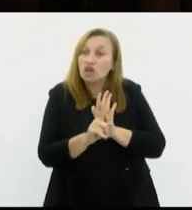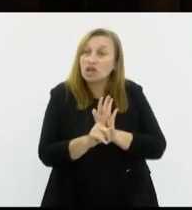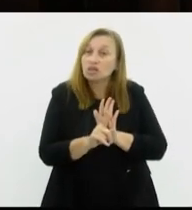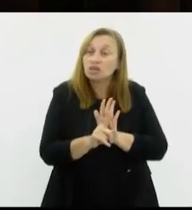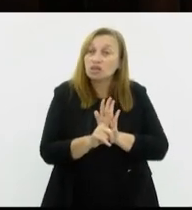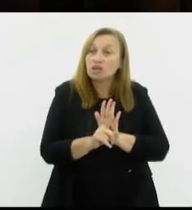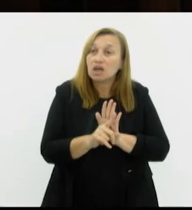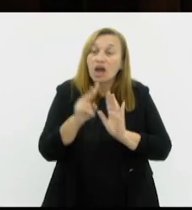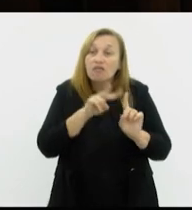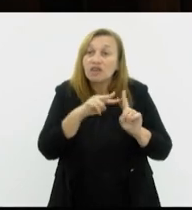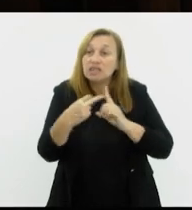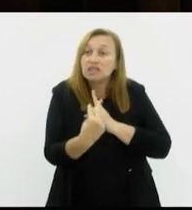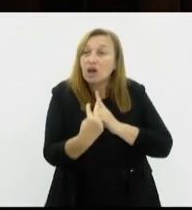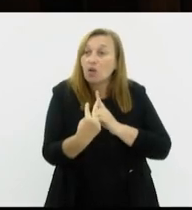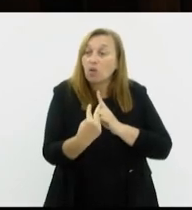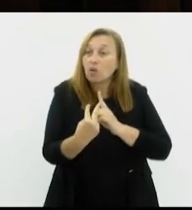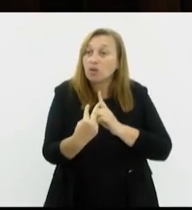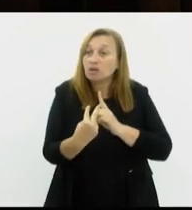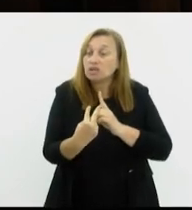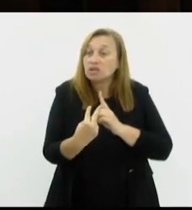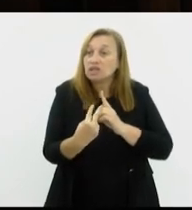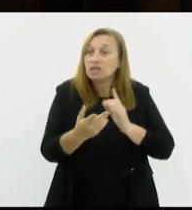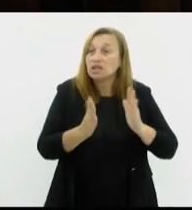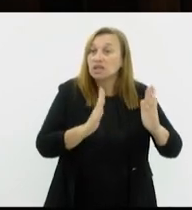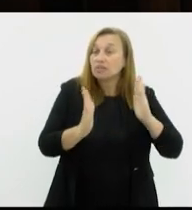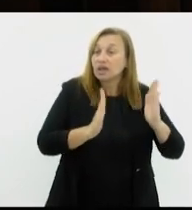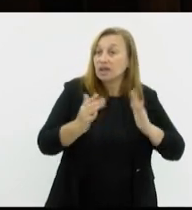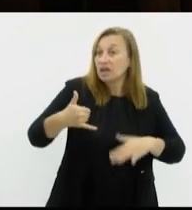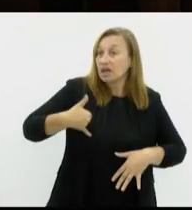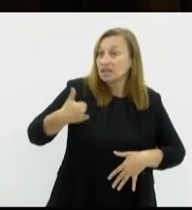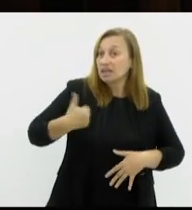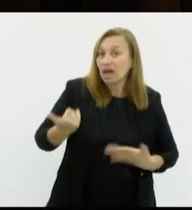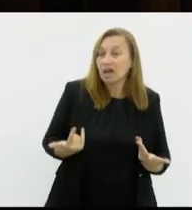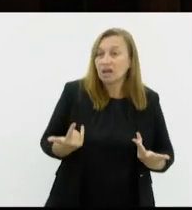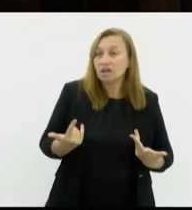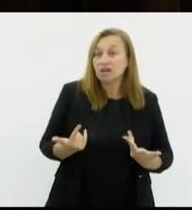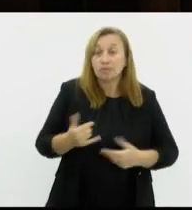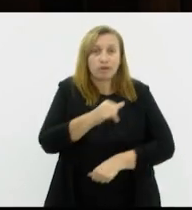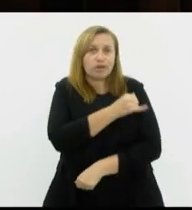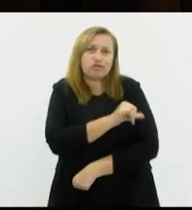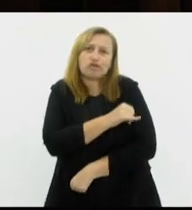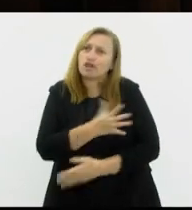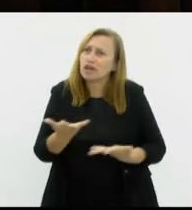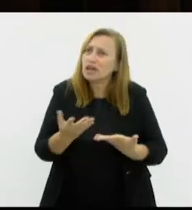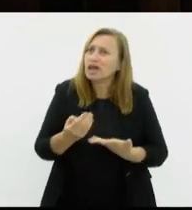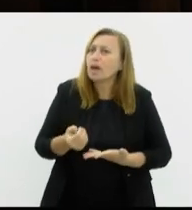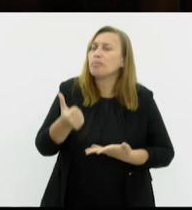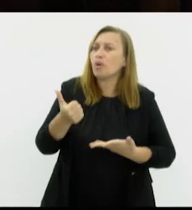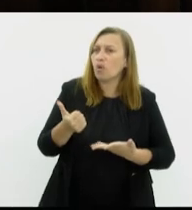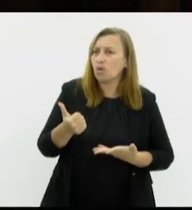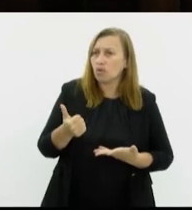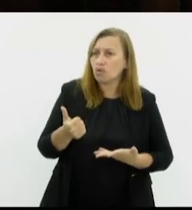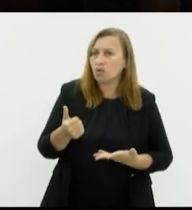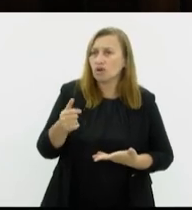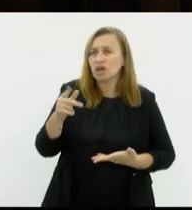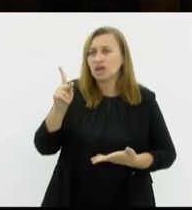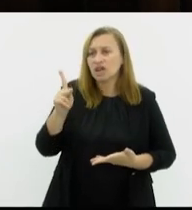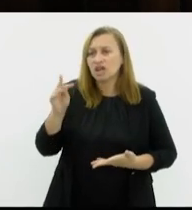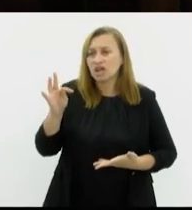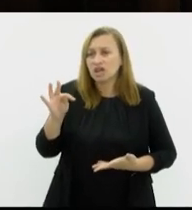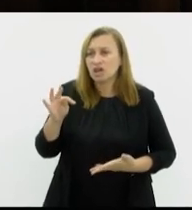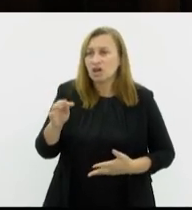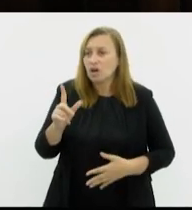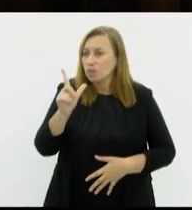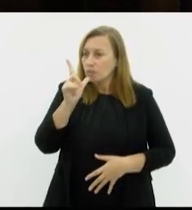visa botar classificação etária, porque a gente se trata de Rio de Janeiro. Daqui a pouco o Kid Bengala vai se apresentar em